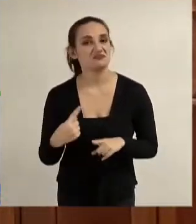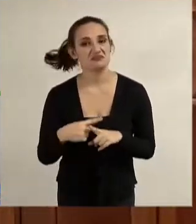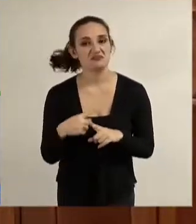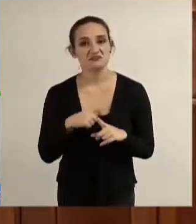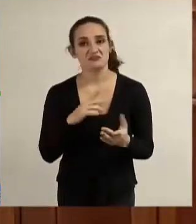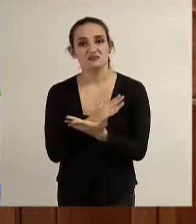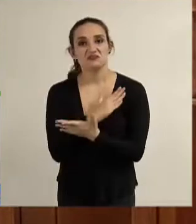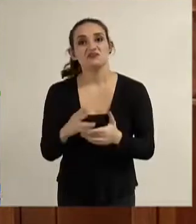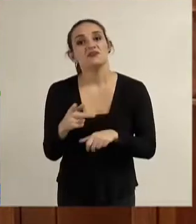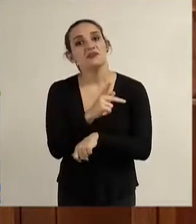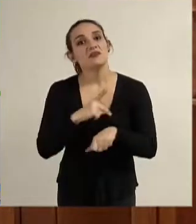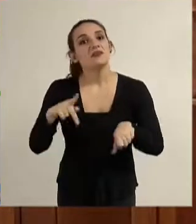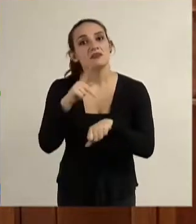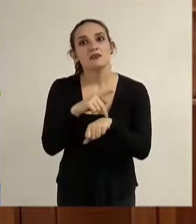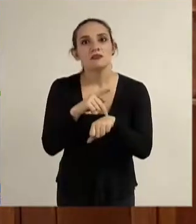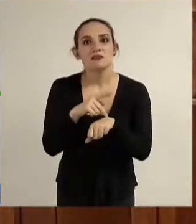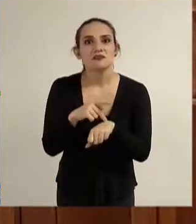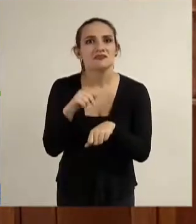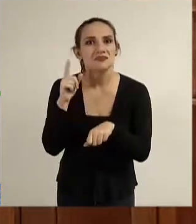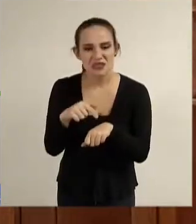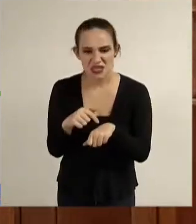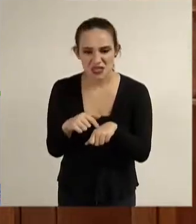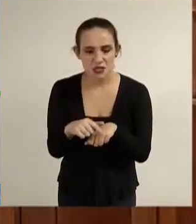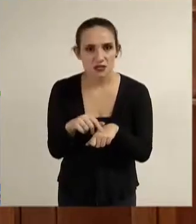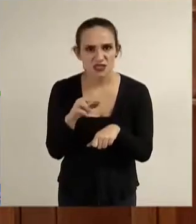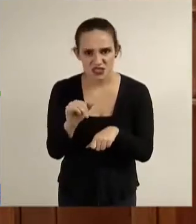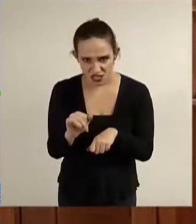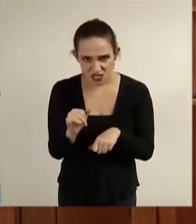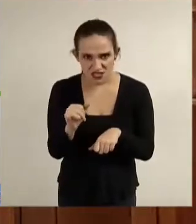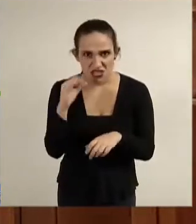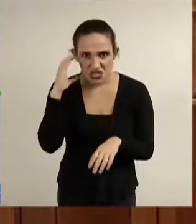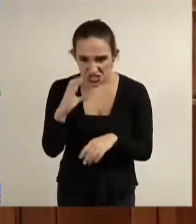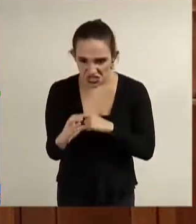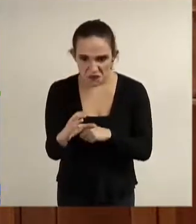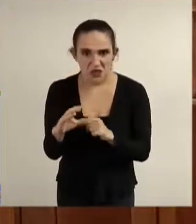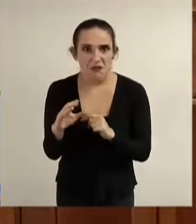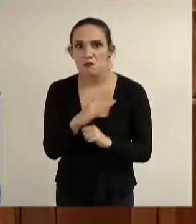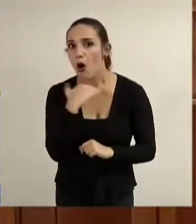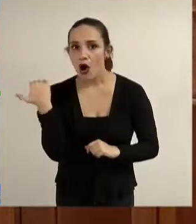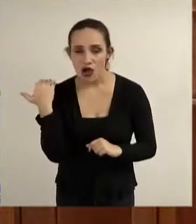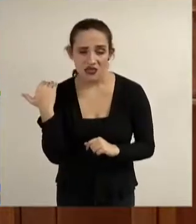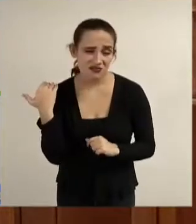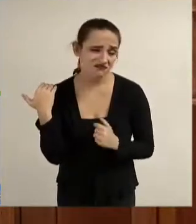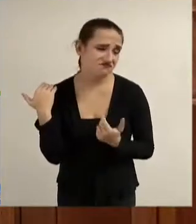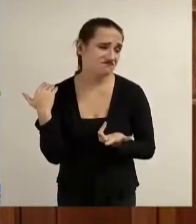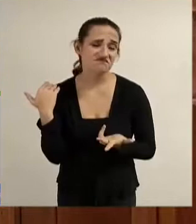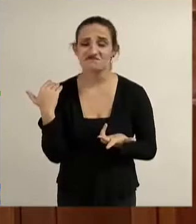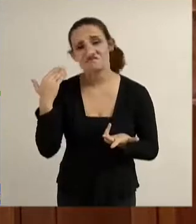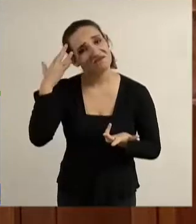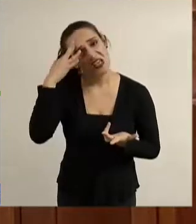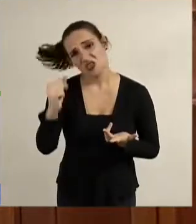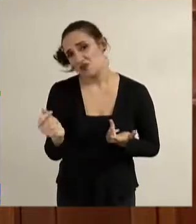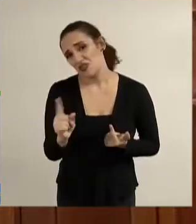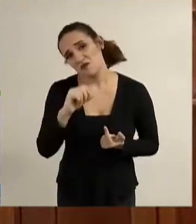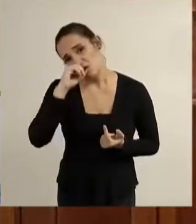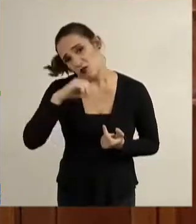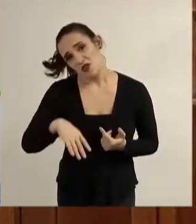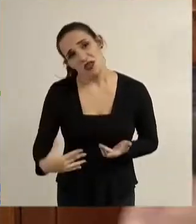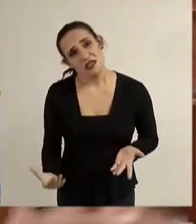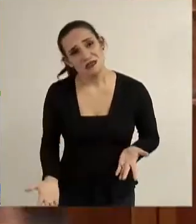tem a pena de morte, não existiria mais nenhum tipo de ilicitude, nenhum tipo de crime. Então, cada vez